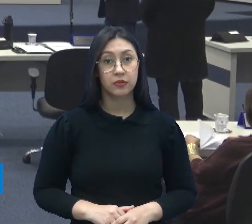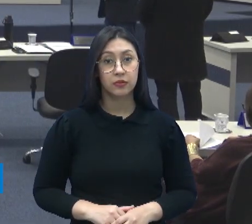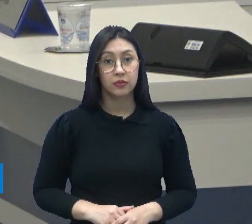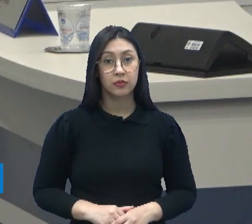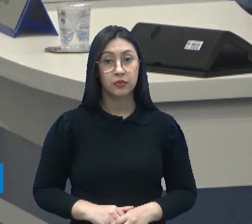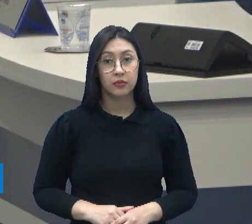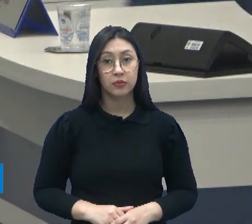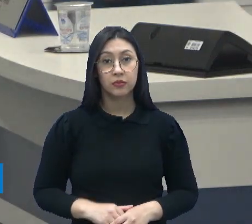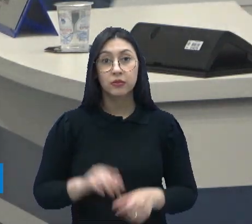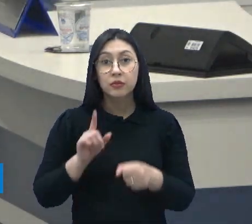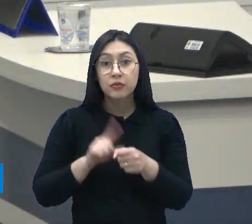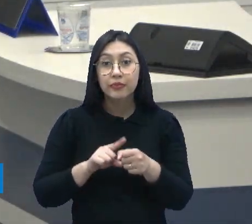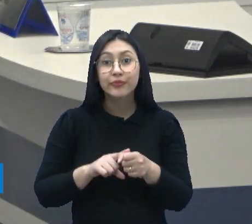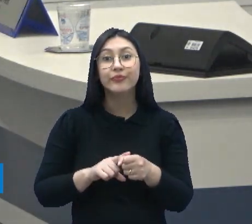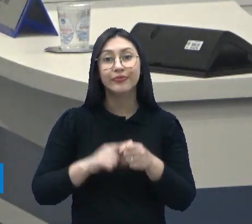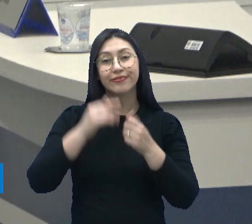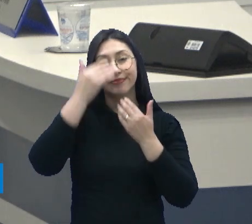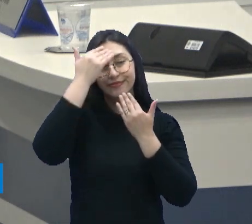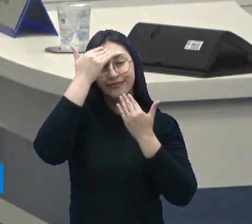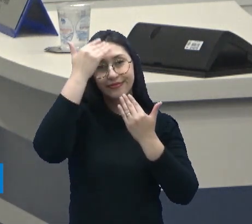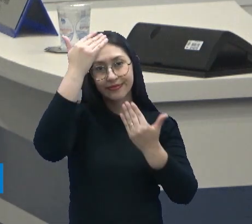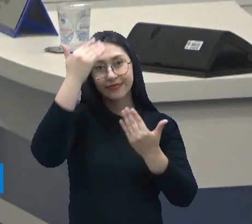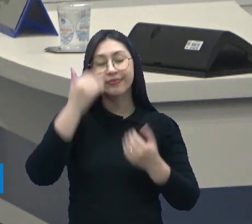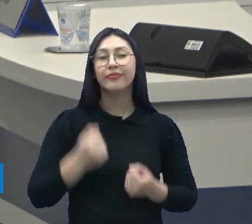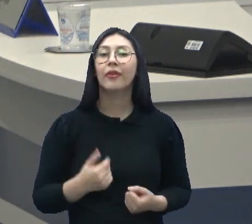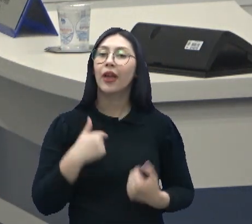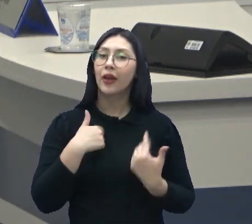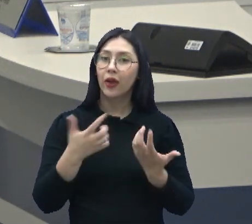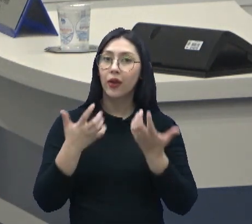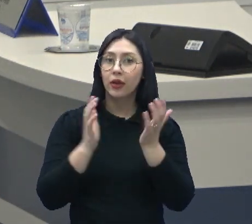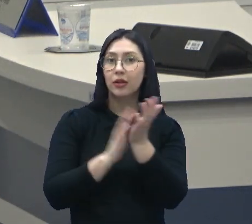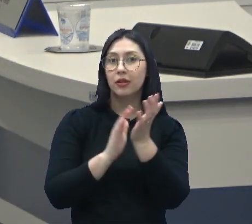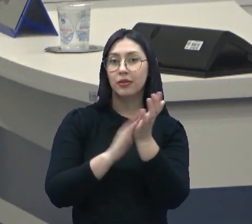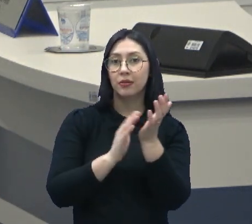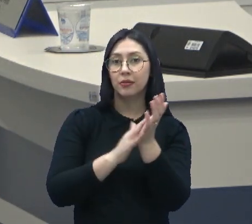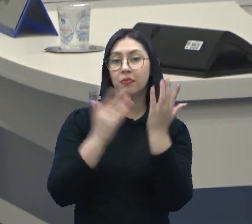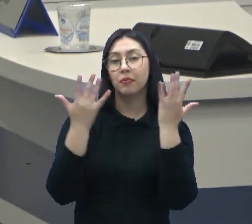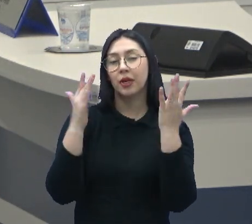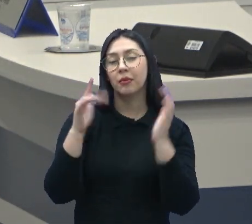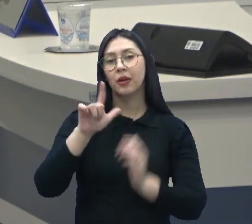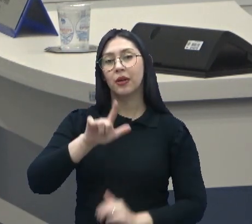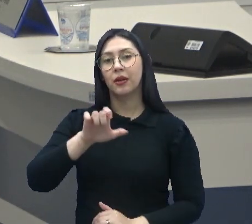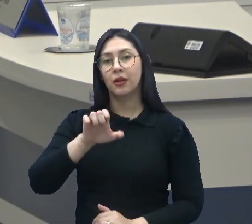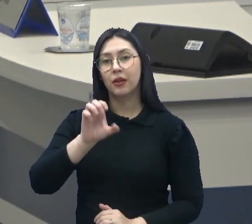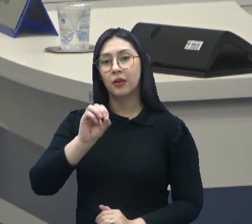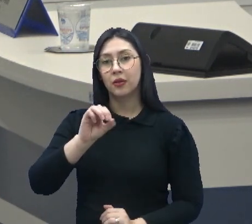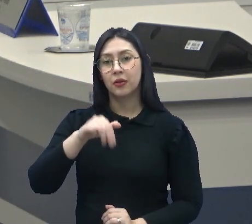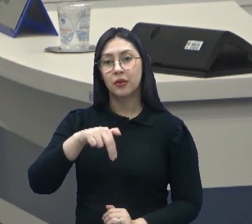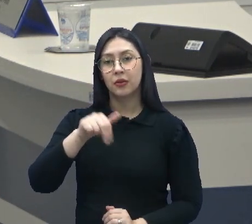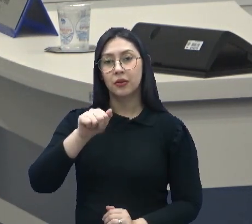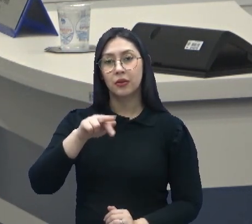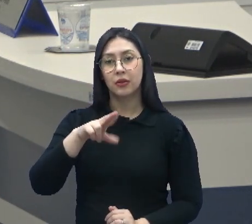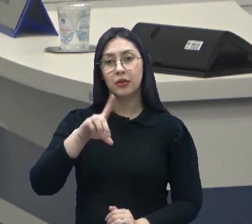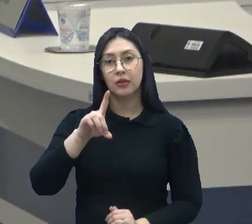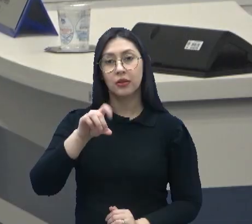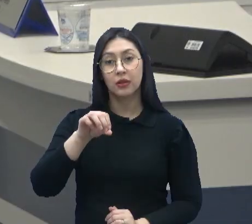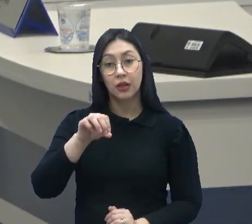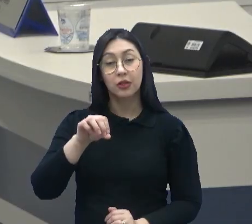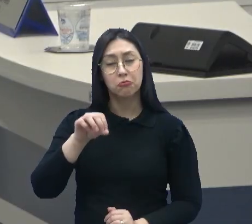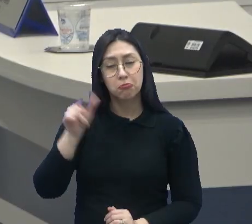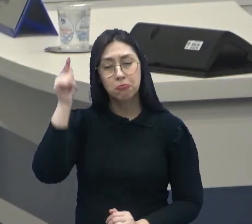Oi. Obrigado, presidente. Parabenizar o Leonardo aí pela conquista, trazer esse título para São José dos